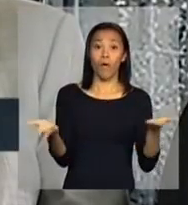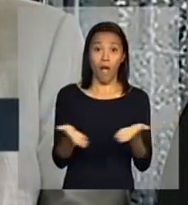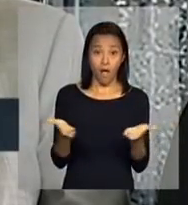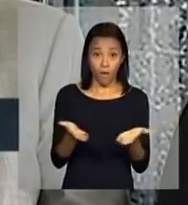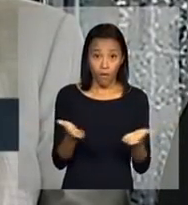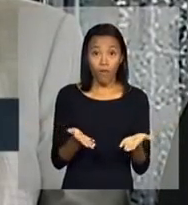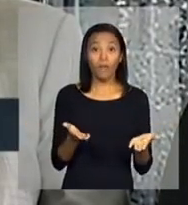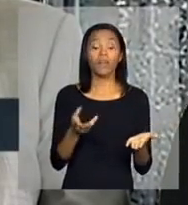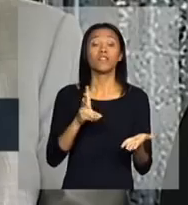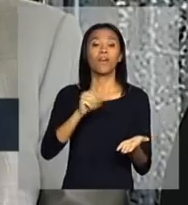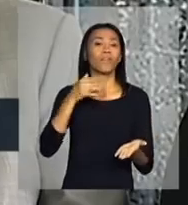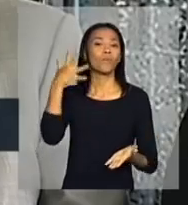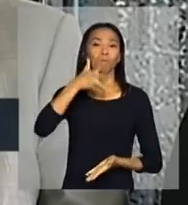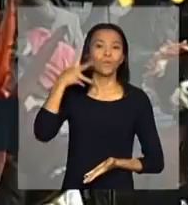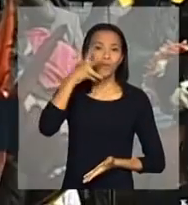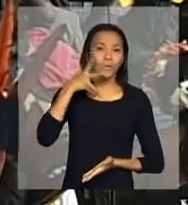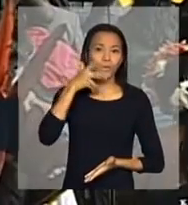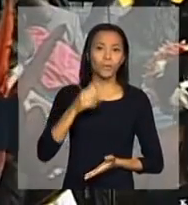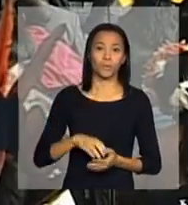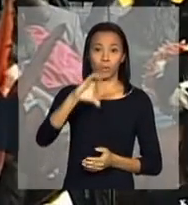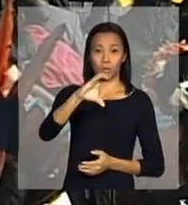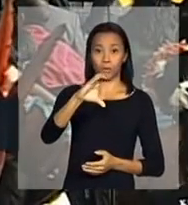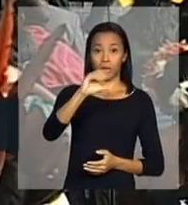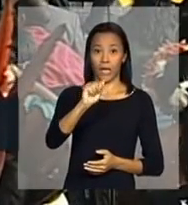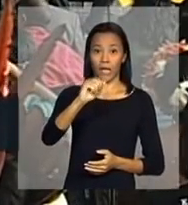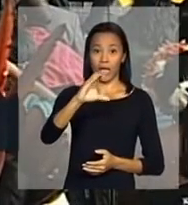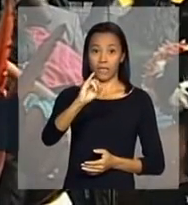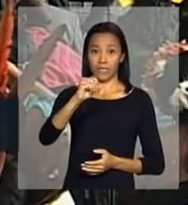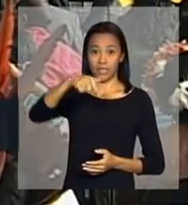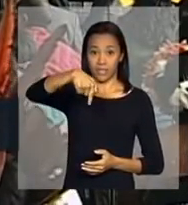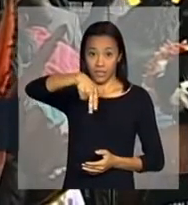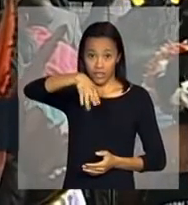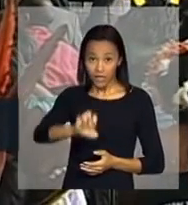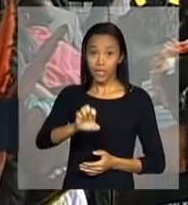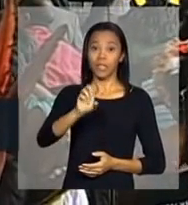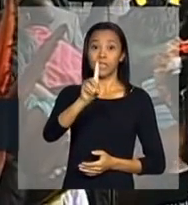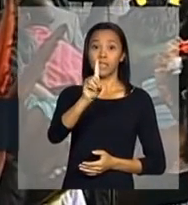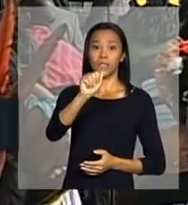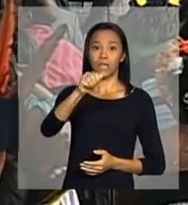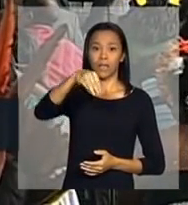Ouviremos, nesse momento, as palavras do cacique Damião.